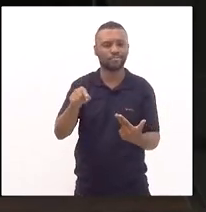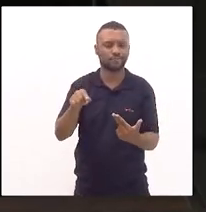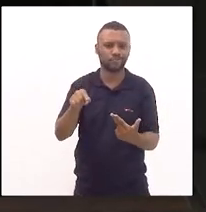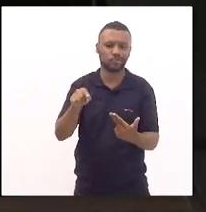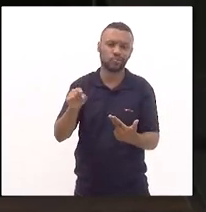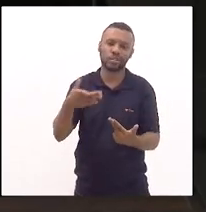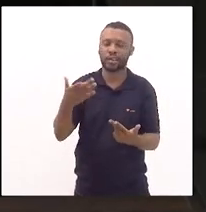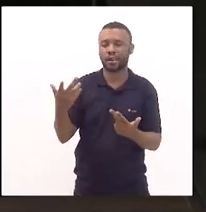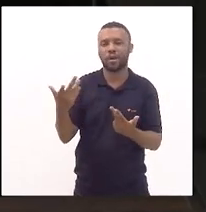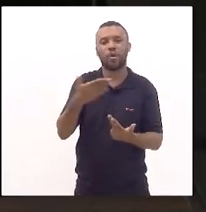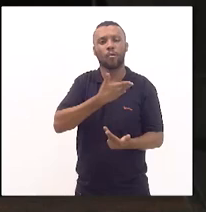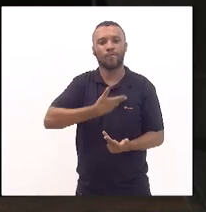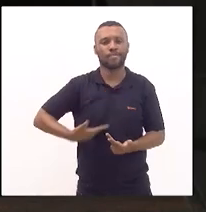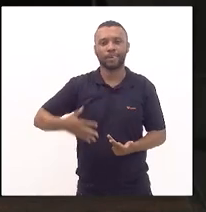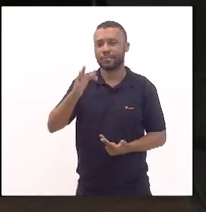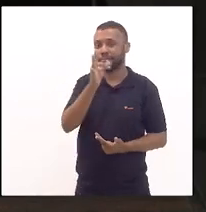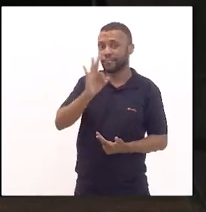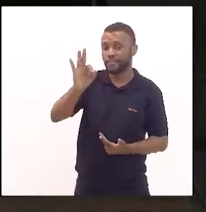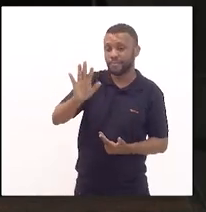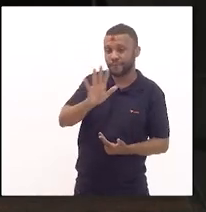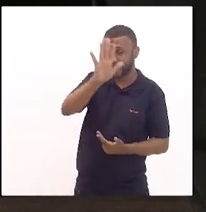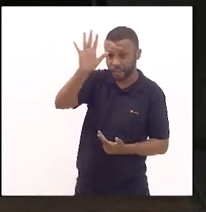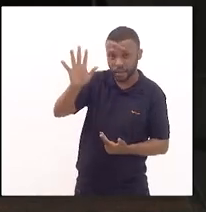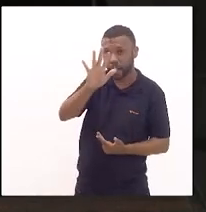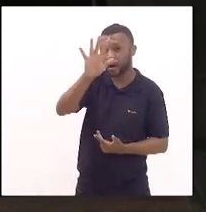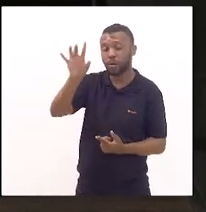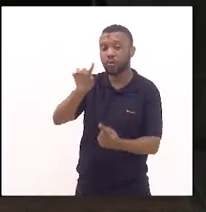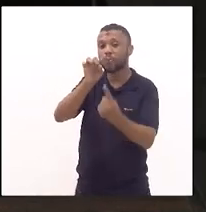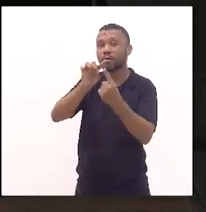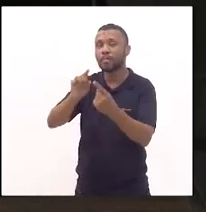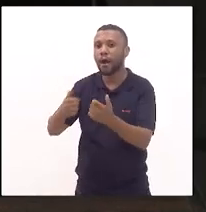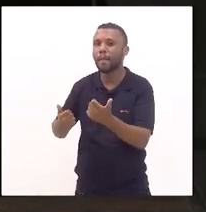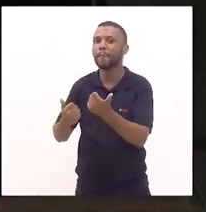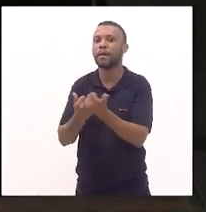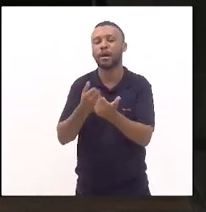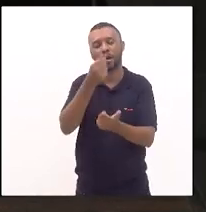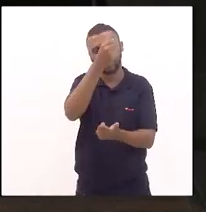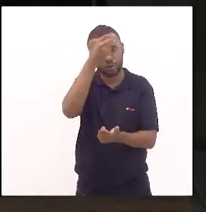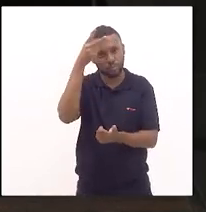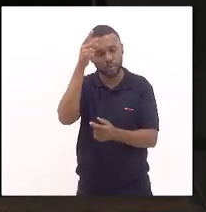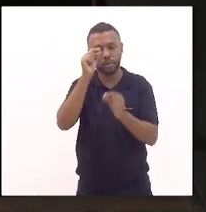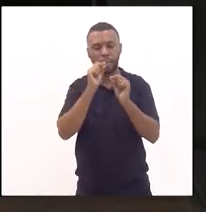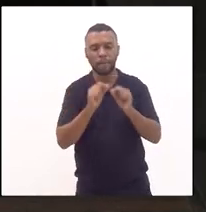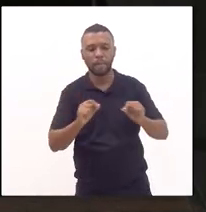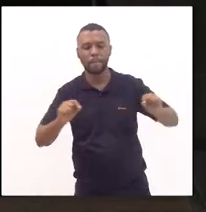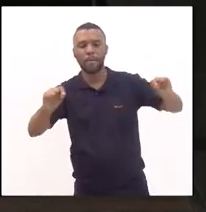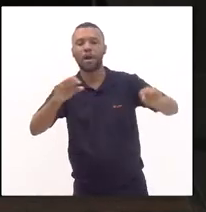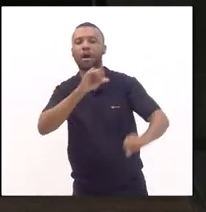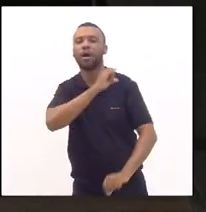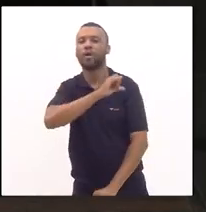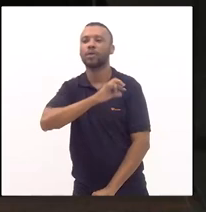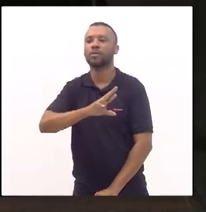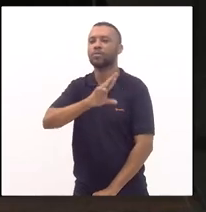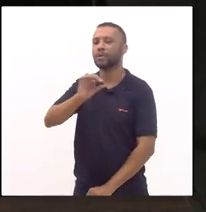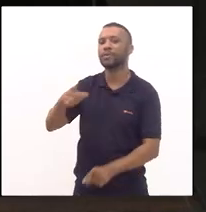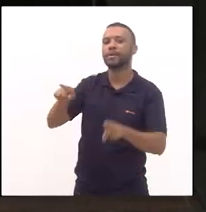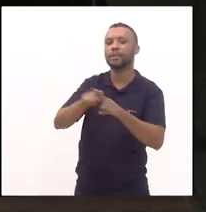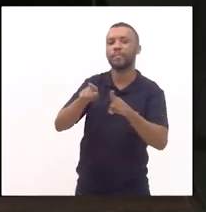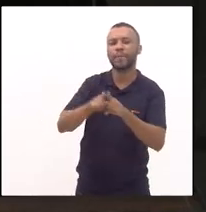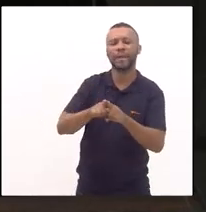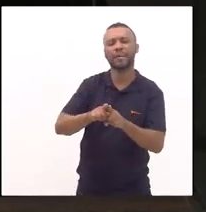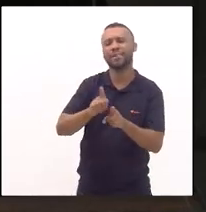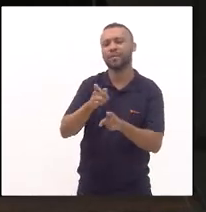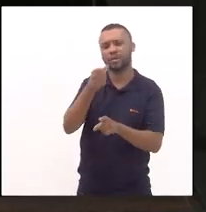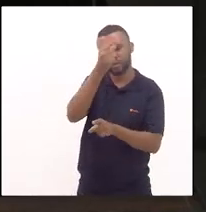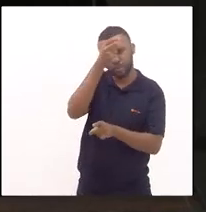governo federal, né, a bem dos municípios aqui do Estado do Rio de Janeiro e a bem também, né,